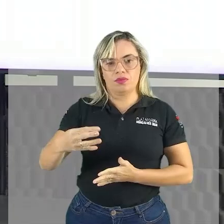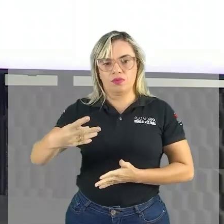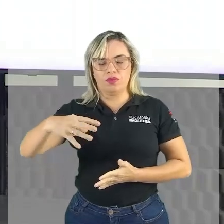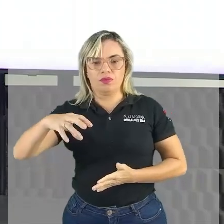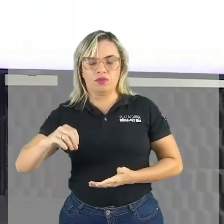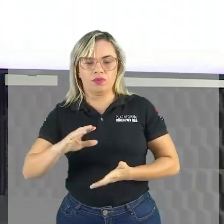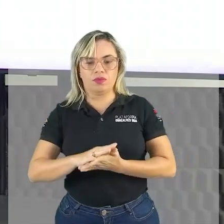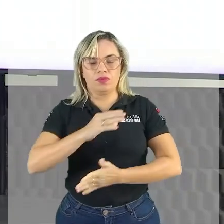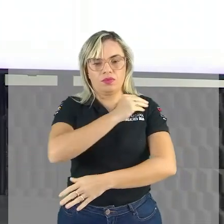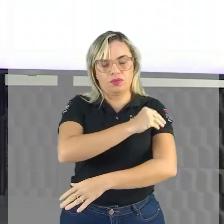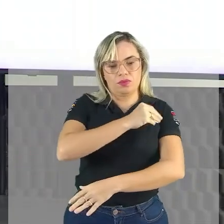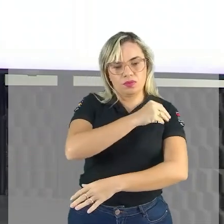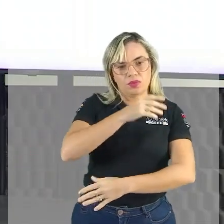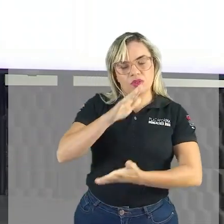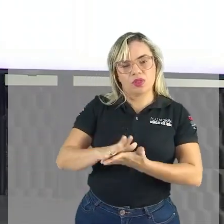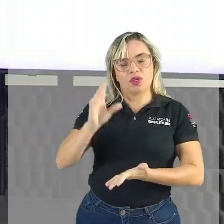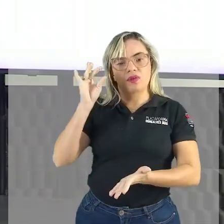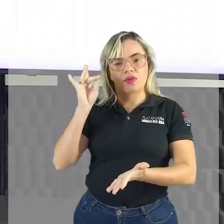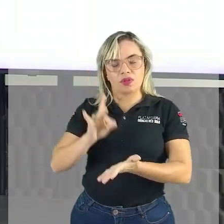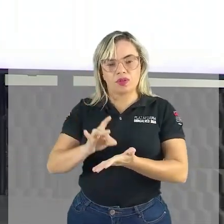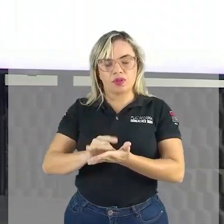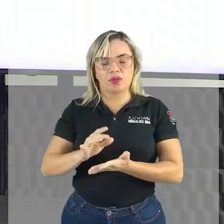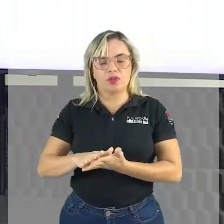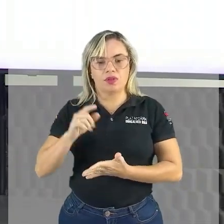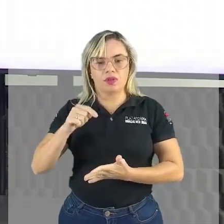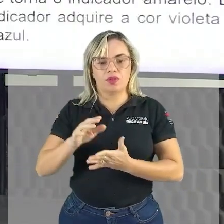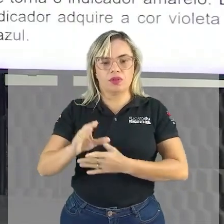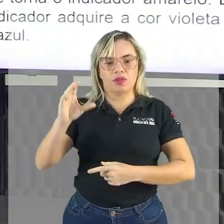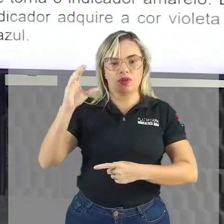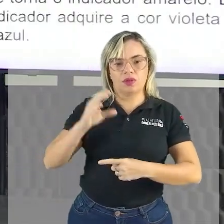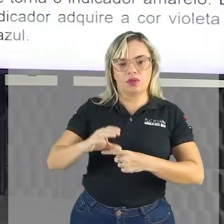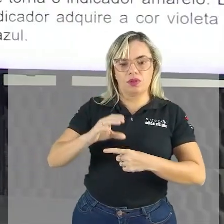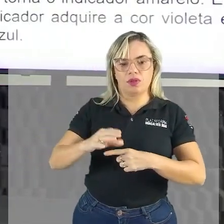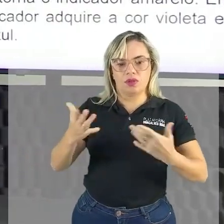gente fala, o álcool oxidou, mas quem está oxidando é o elemento que está ali dentro, tá?